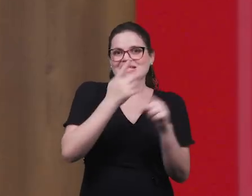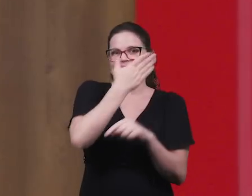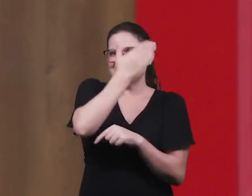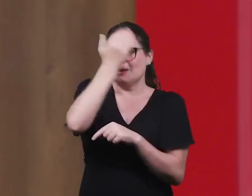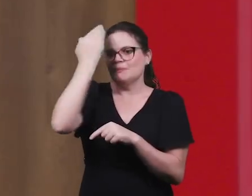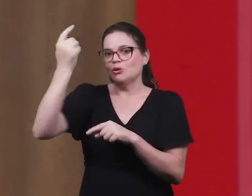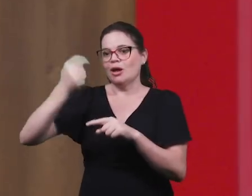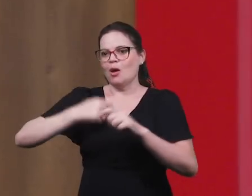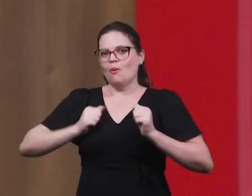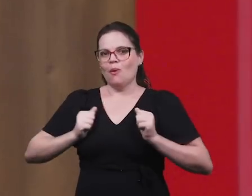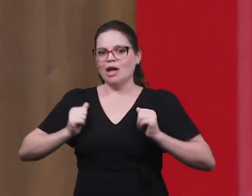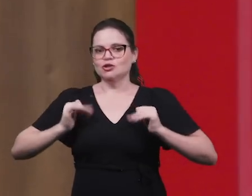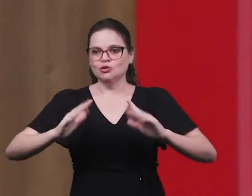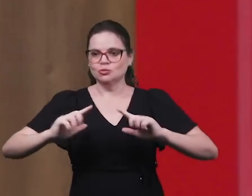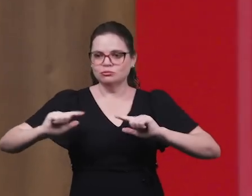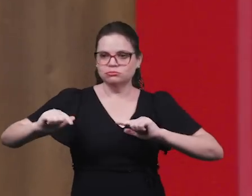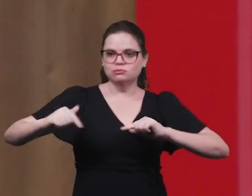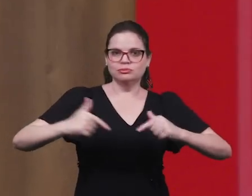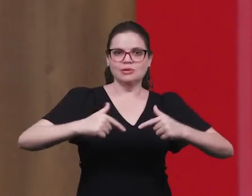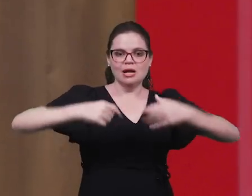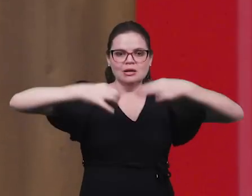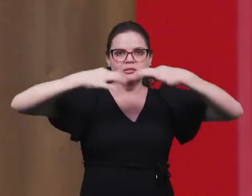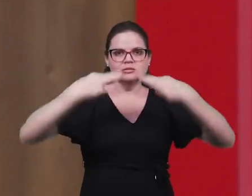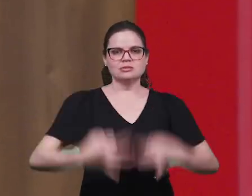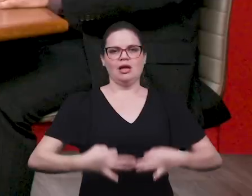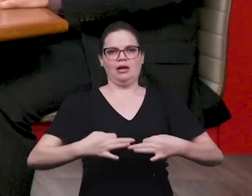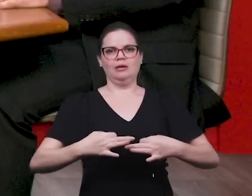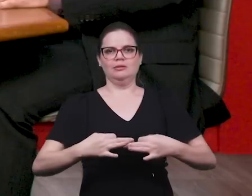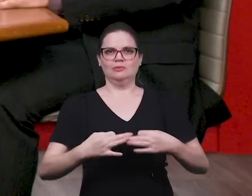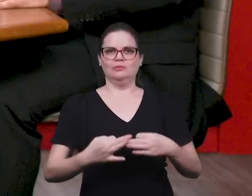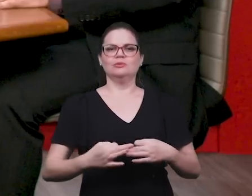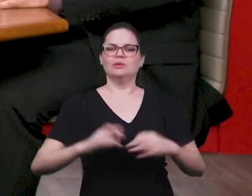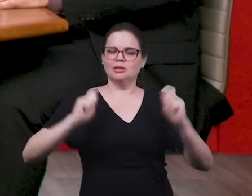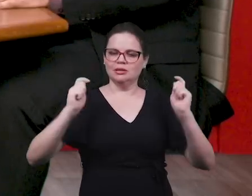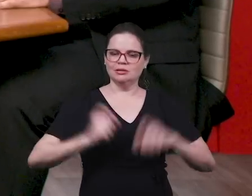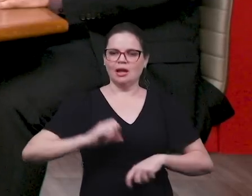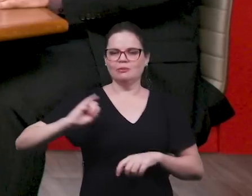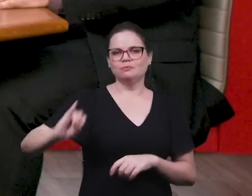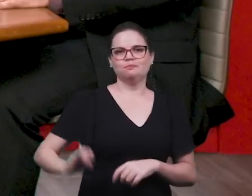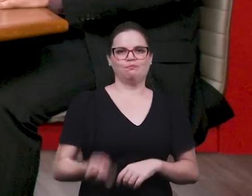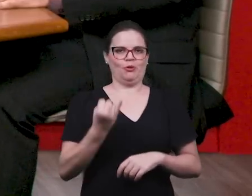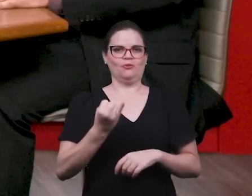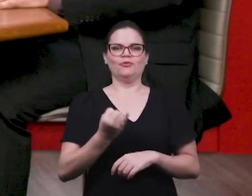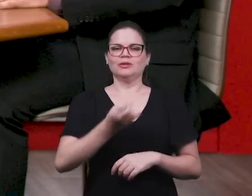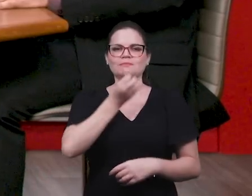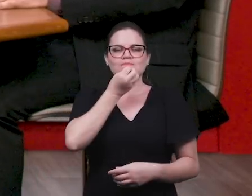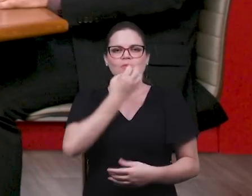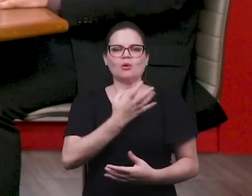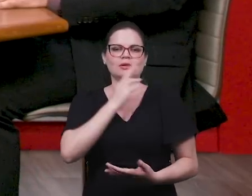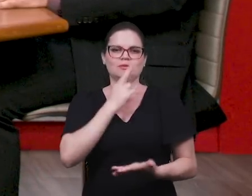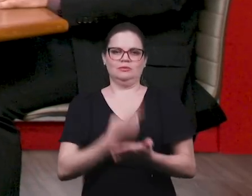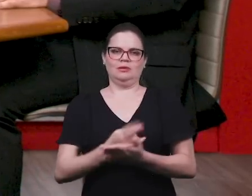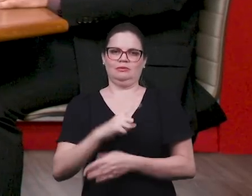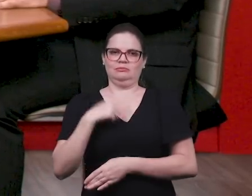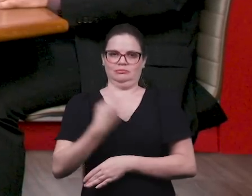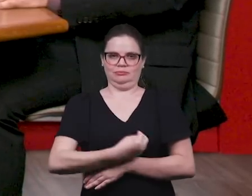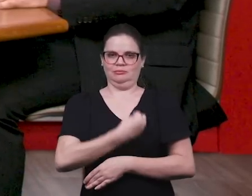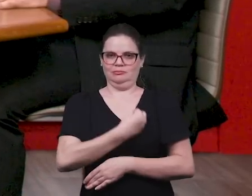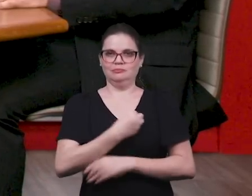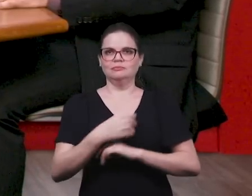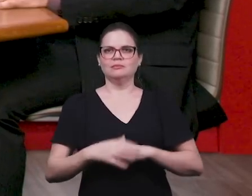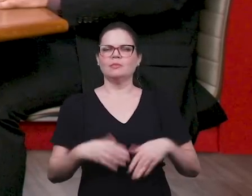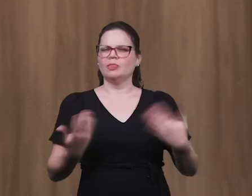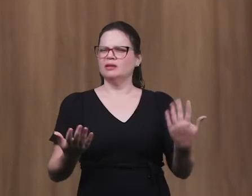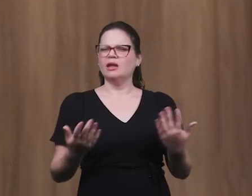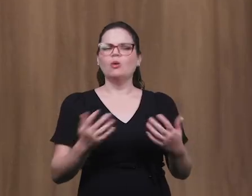um propósito, um proveito na nossa vida. Então veja, nós estamos dizendo que o